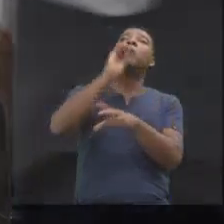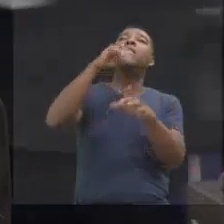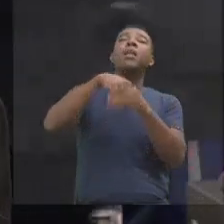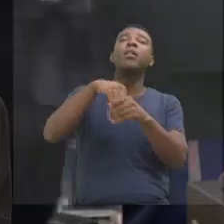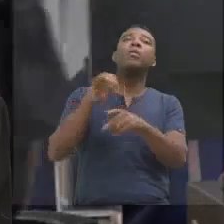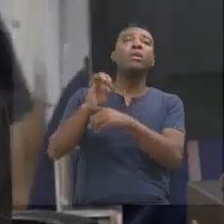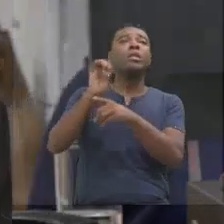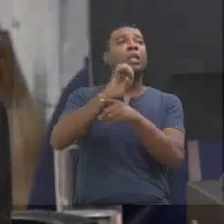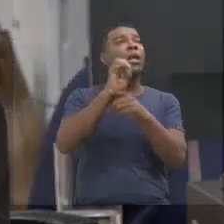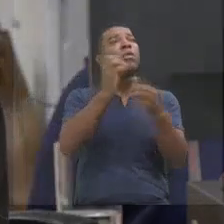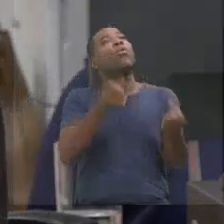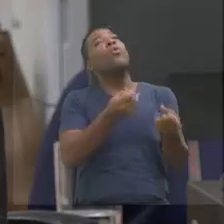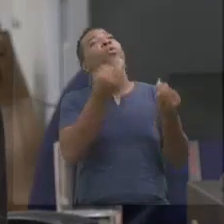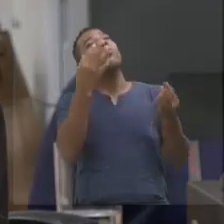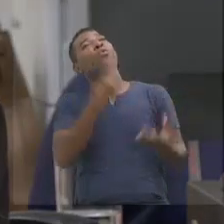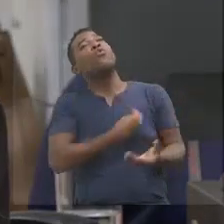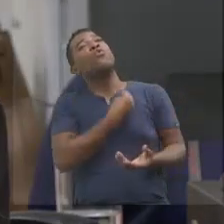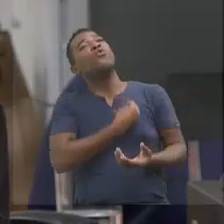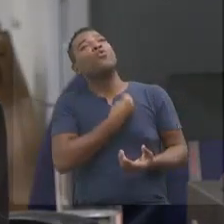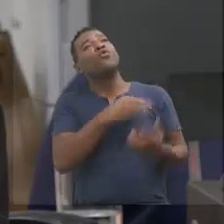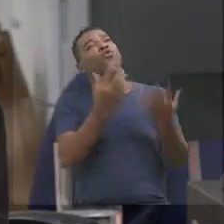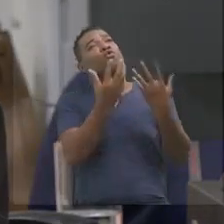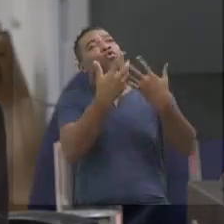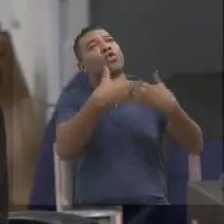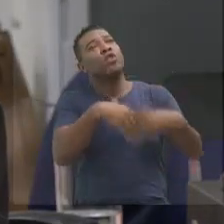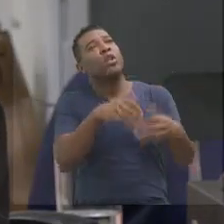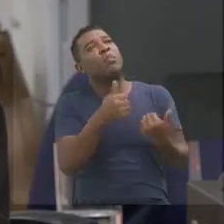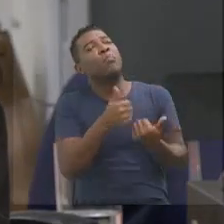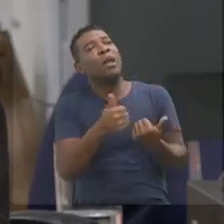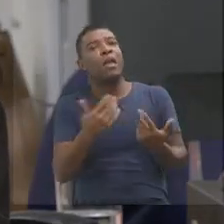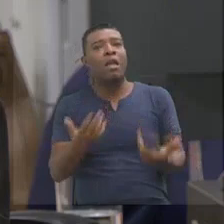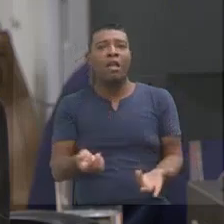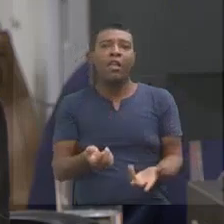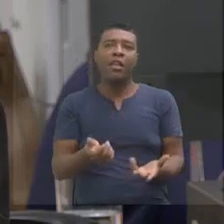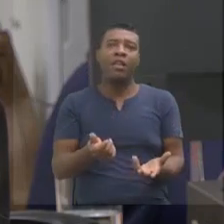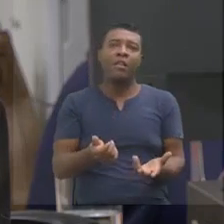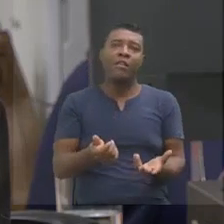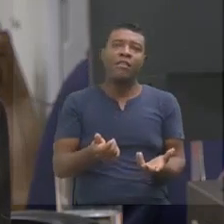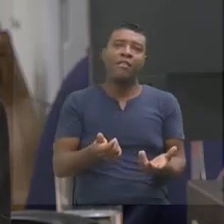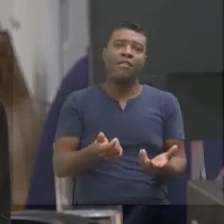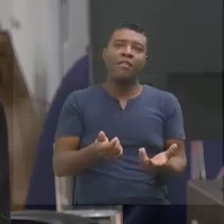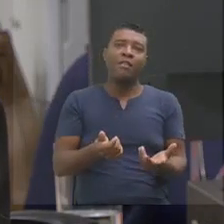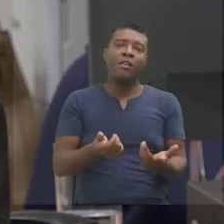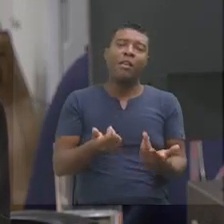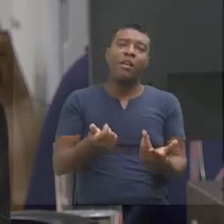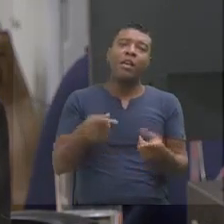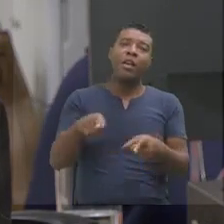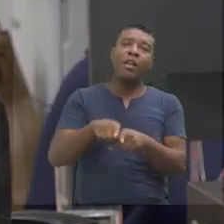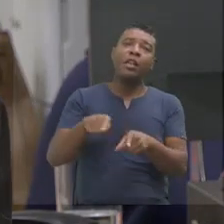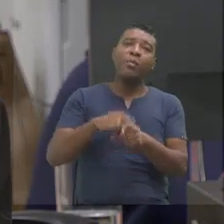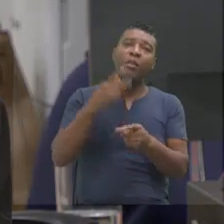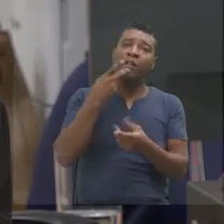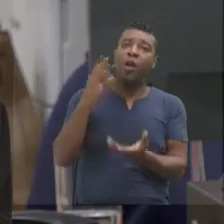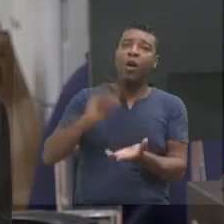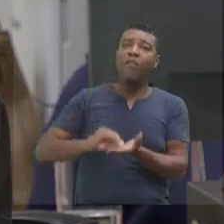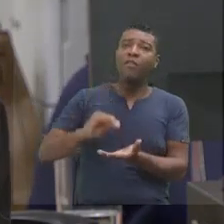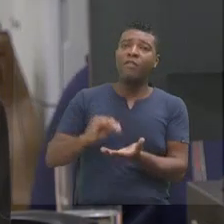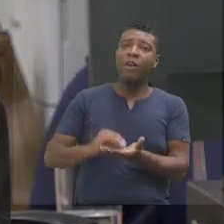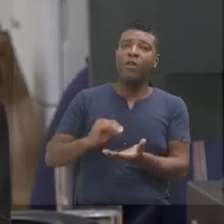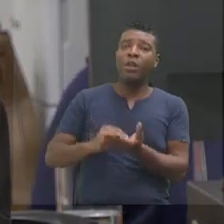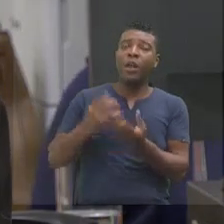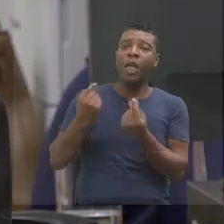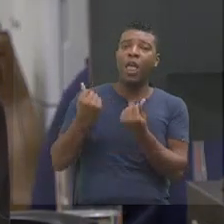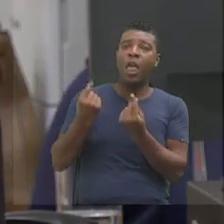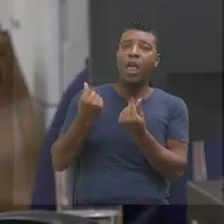pleno funcionamento Onde estão localizados né são suficientes e falou-se também da falta de recursos como sendo